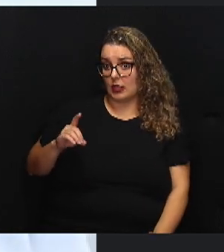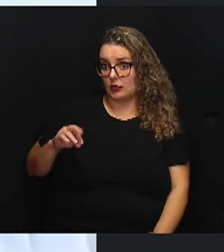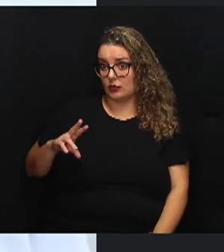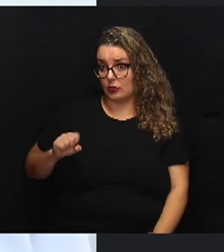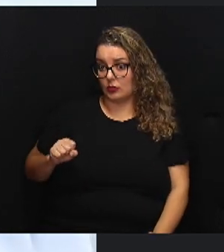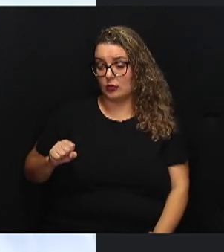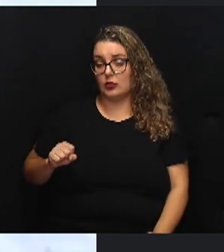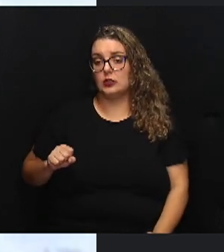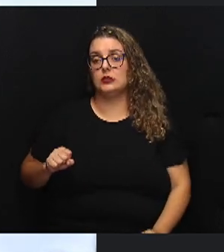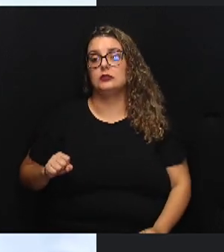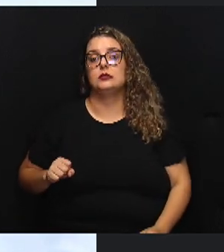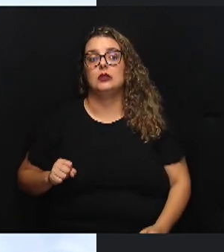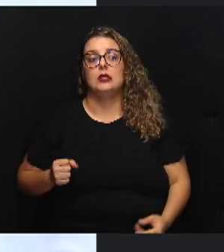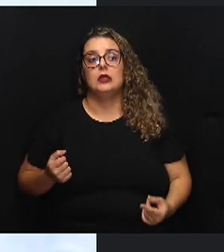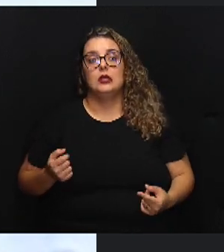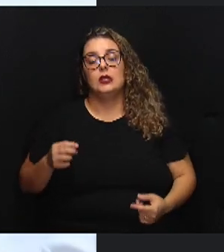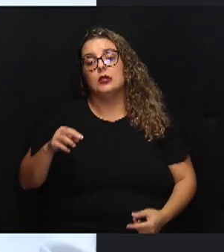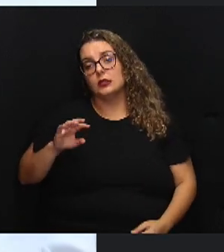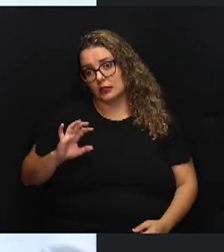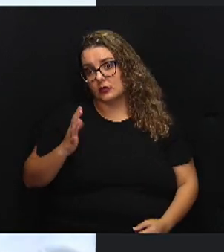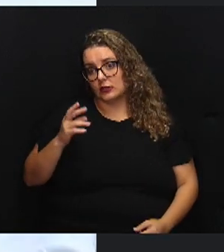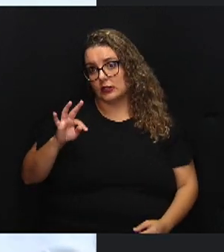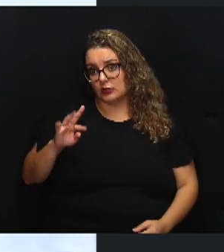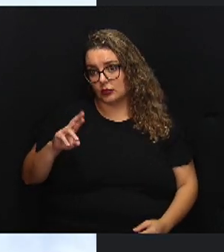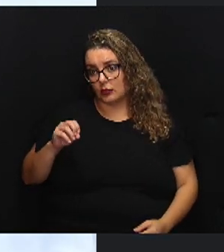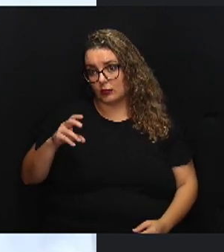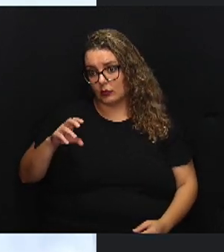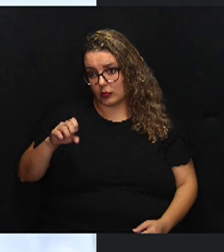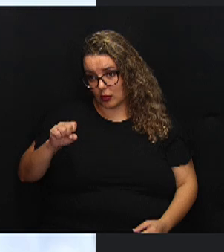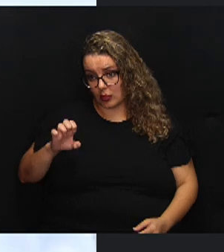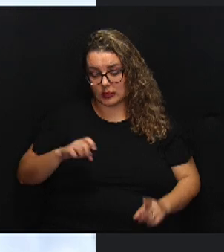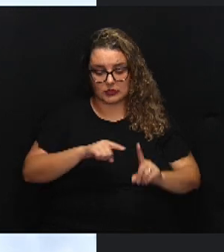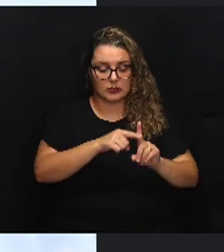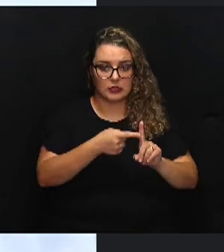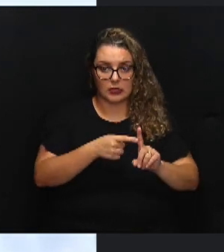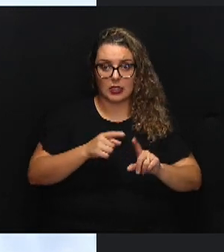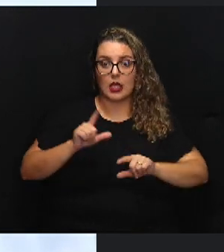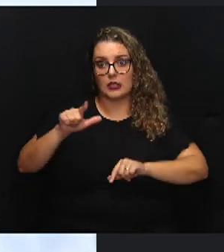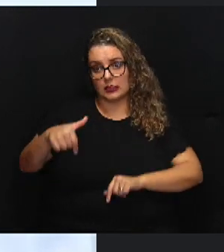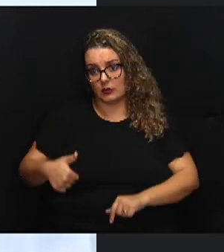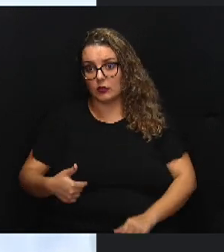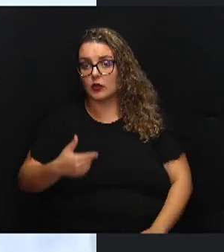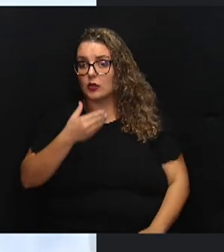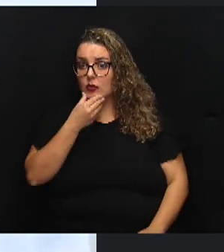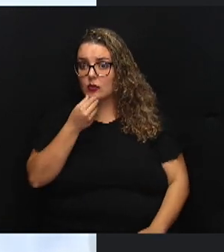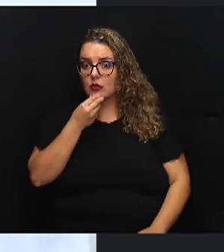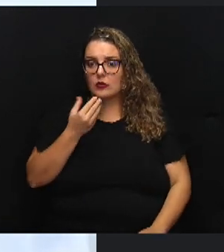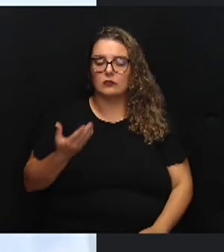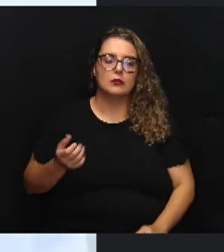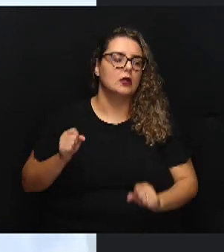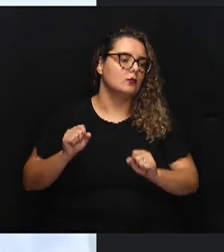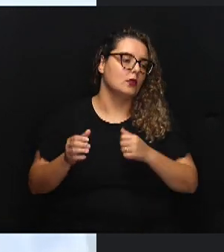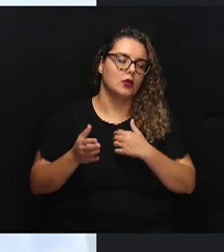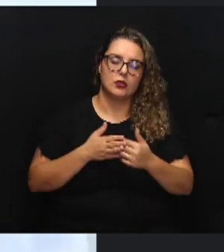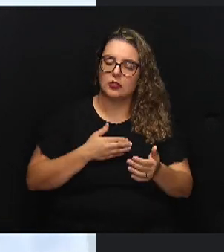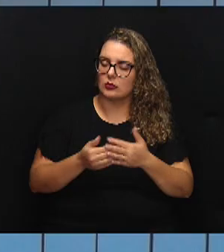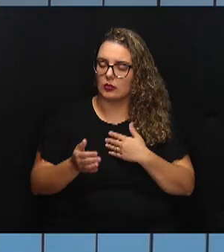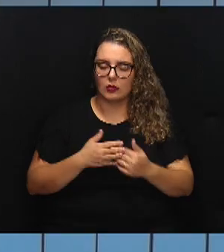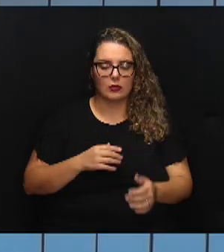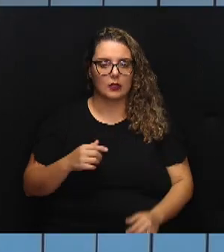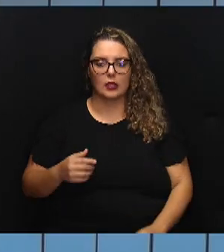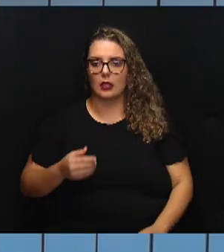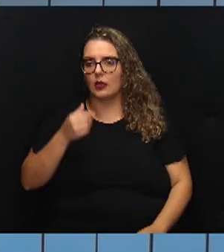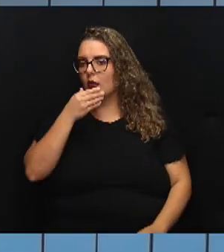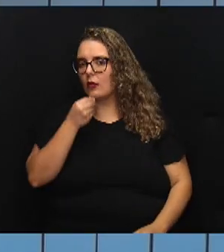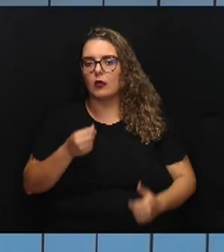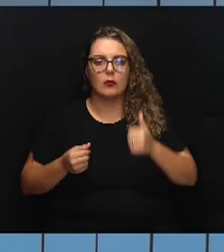a gestação, e depois, mais tarde, é mais comum em homens. Mas pode acontecer para todo mundo. No